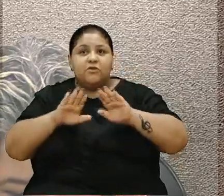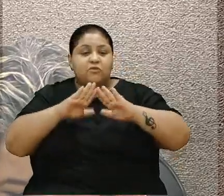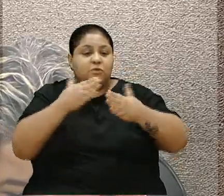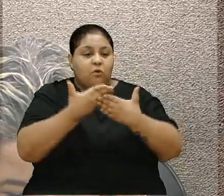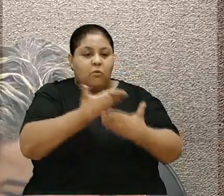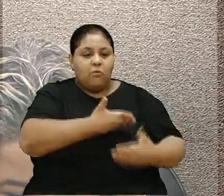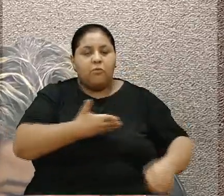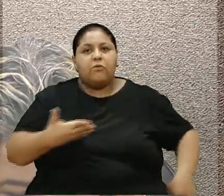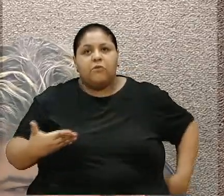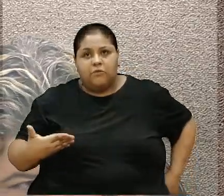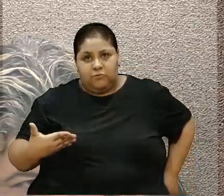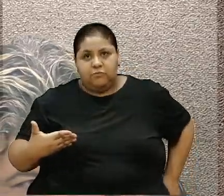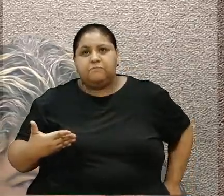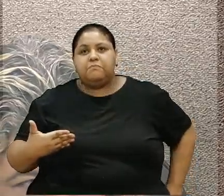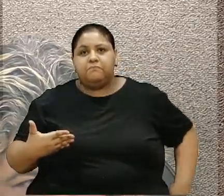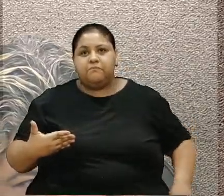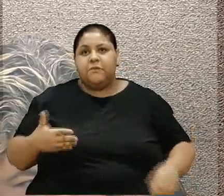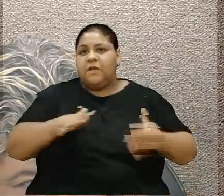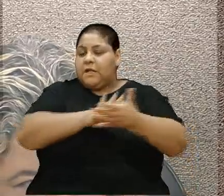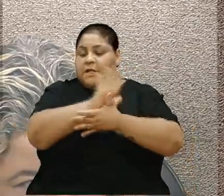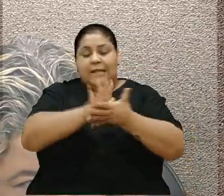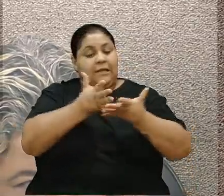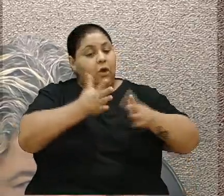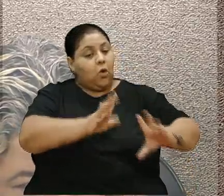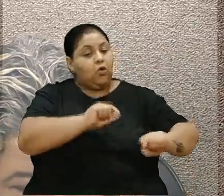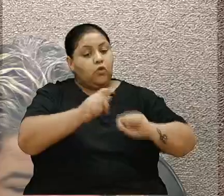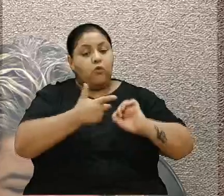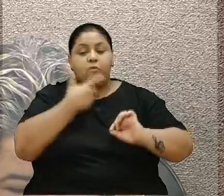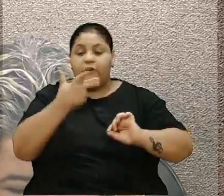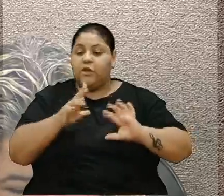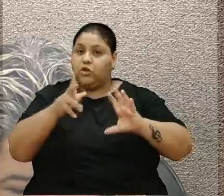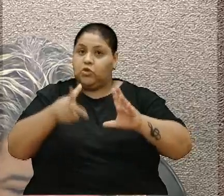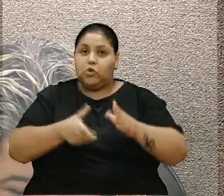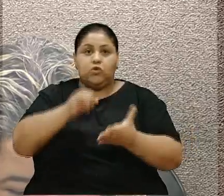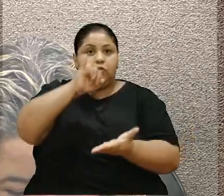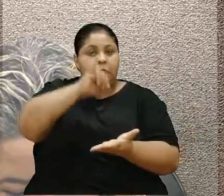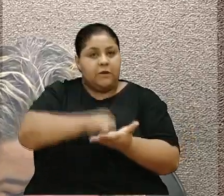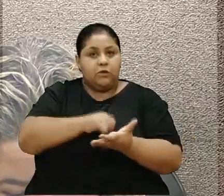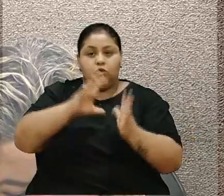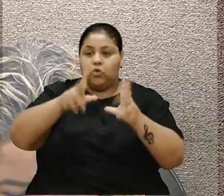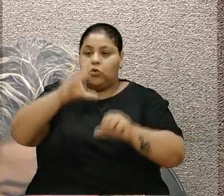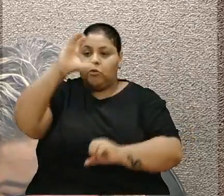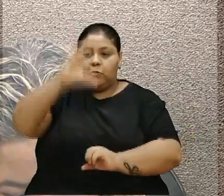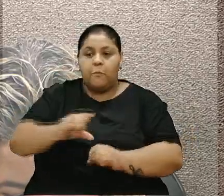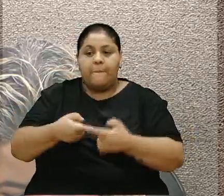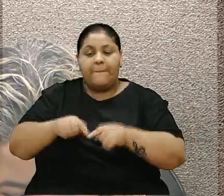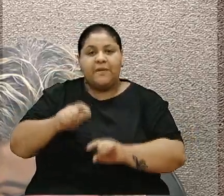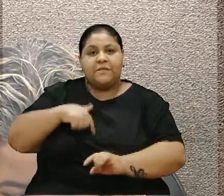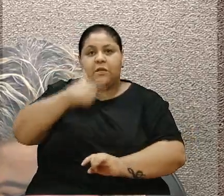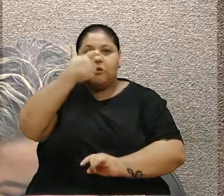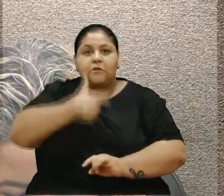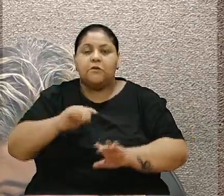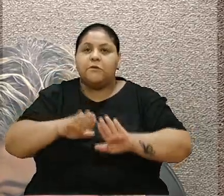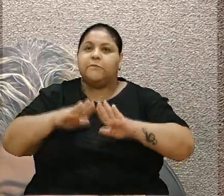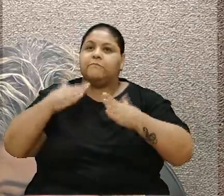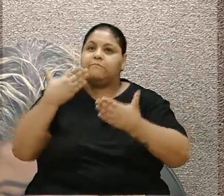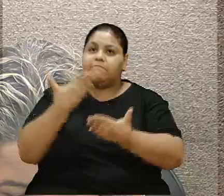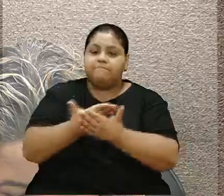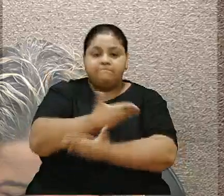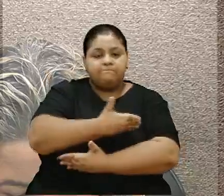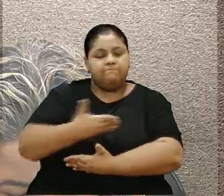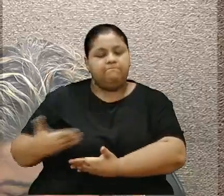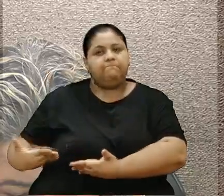pública as suas crianças, né? Nada contra, como eu disse, todos pagam imposto, todos são cidadãos, mas eu acho que a escola